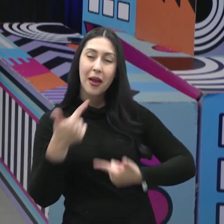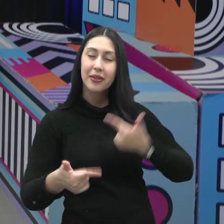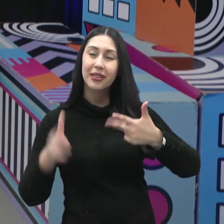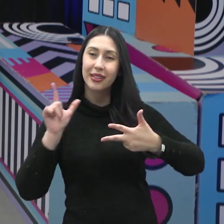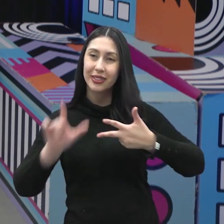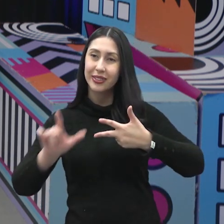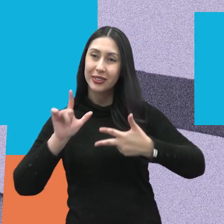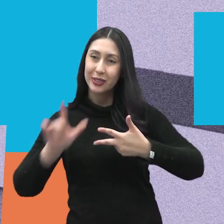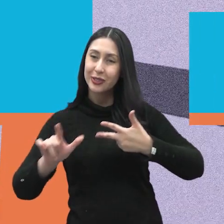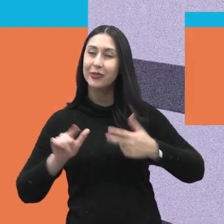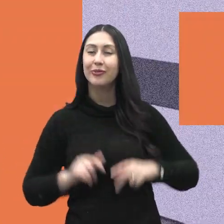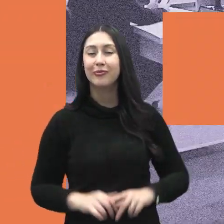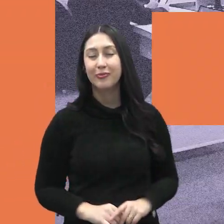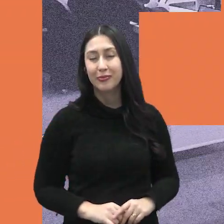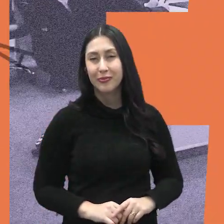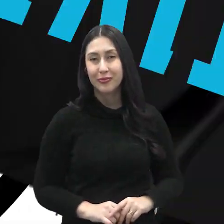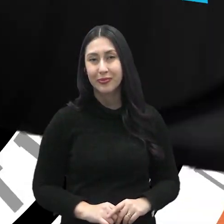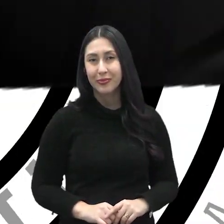Atividade Legislativa.